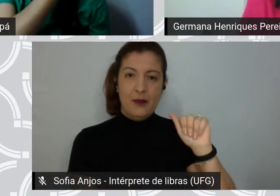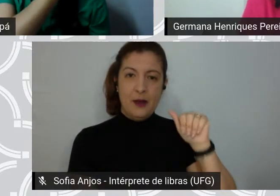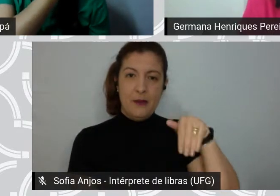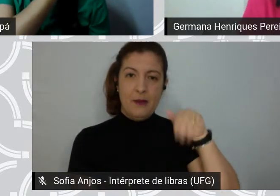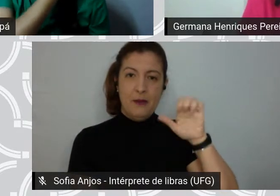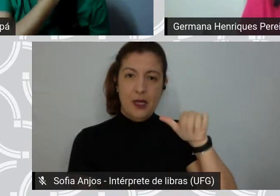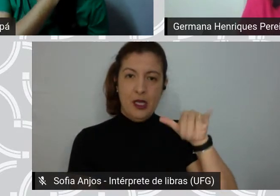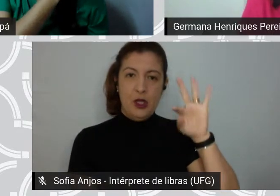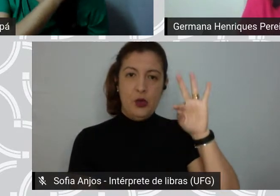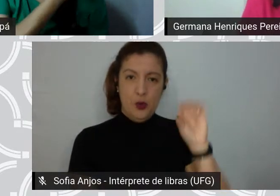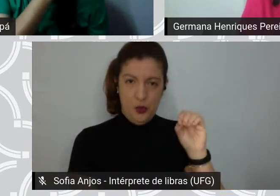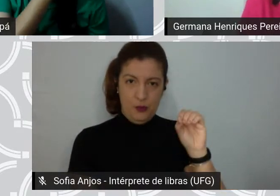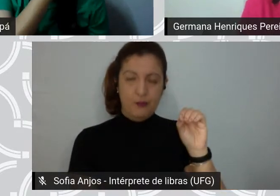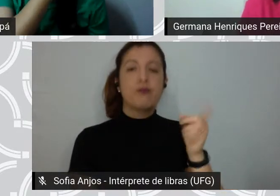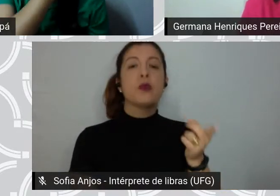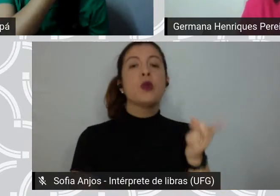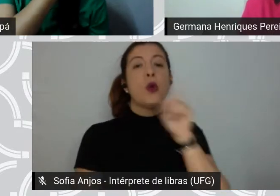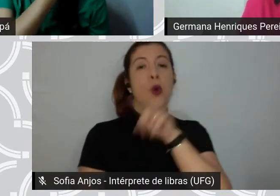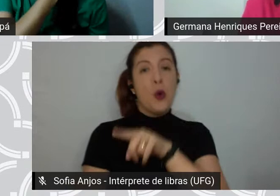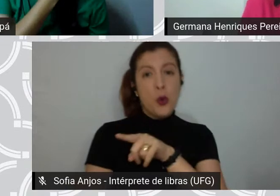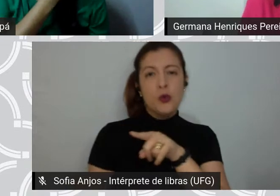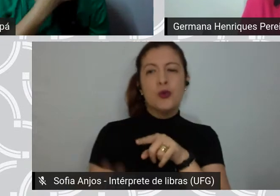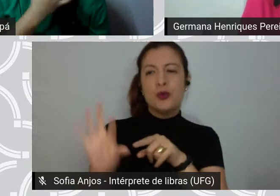PowerPoint, e eu espero